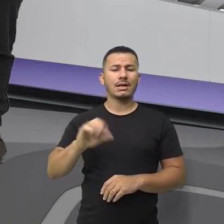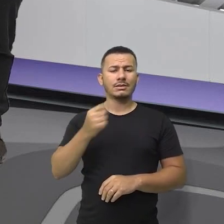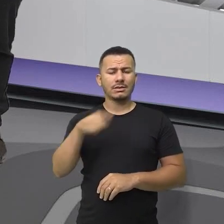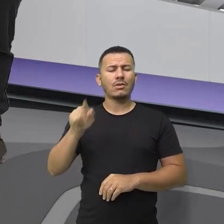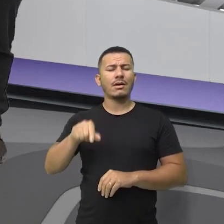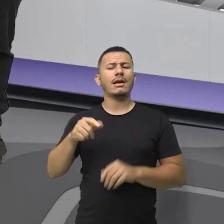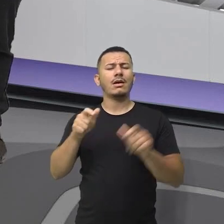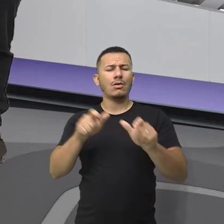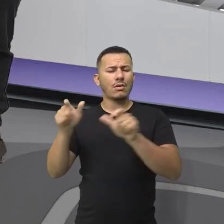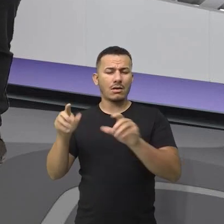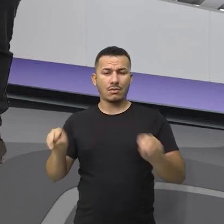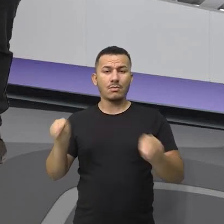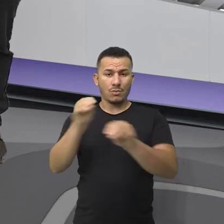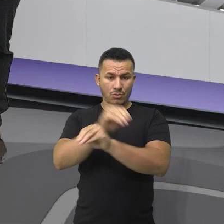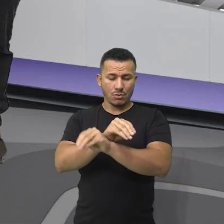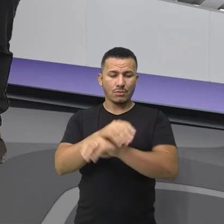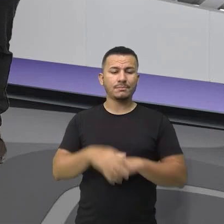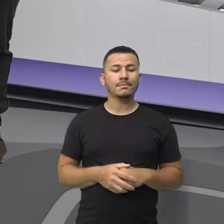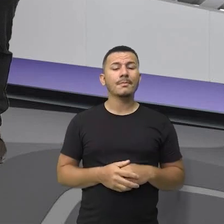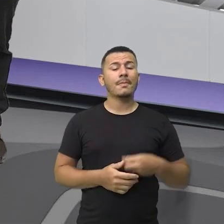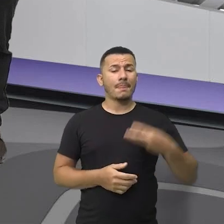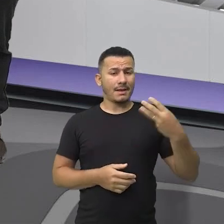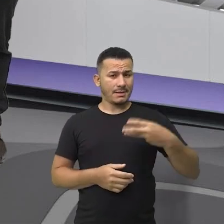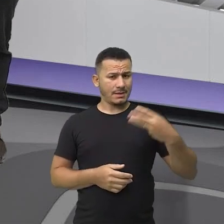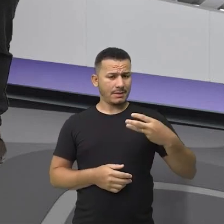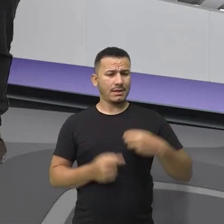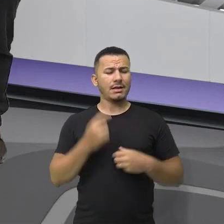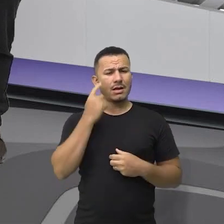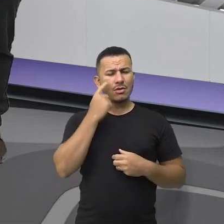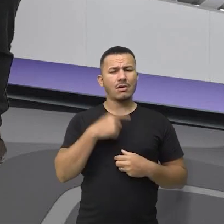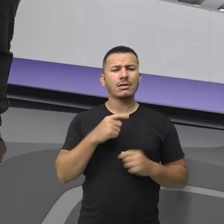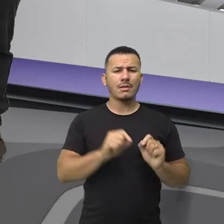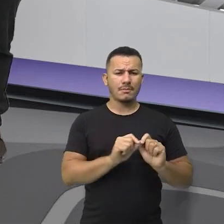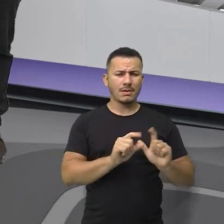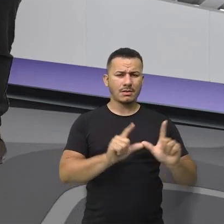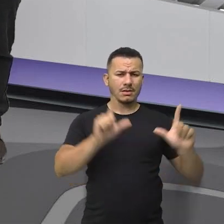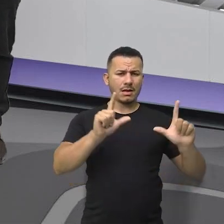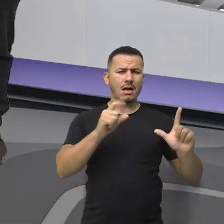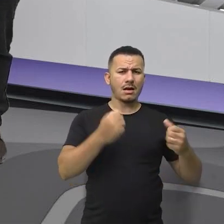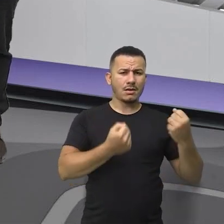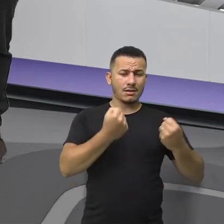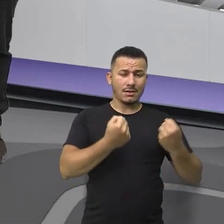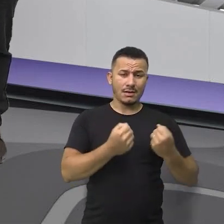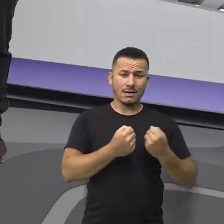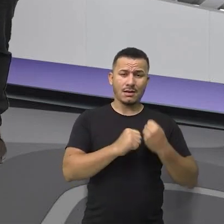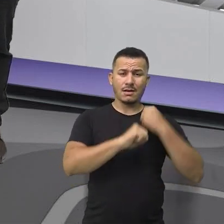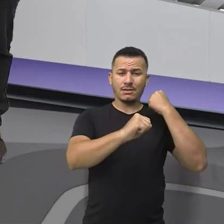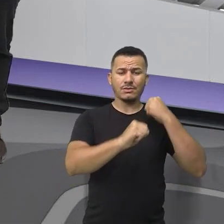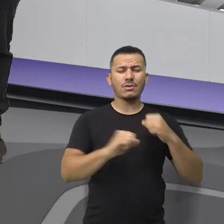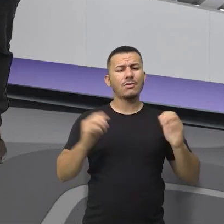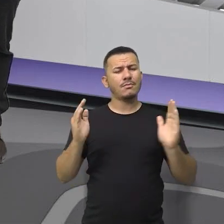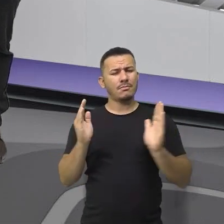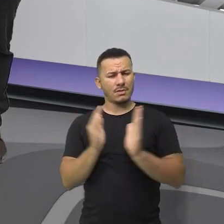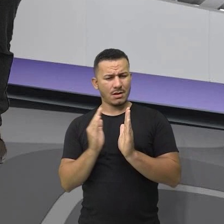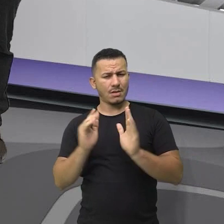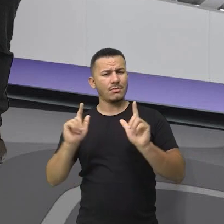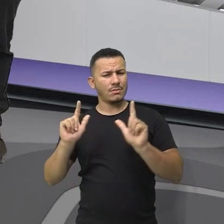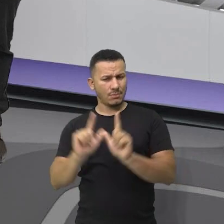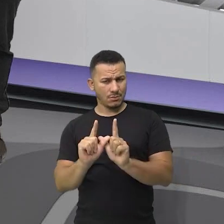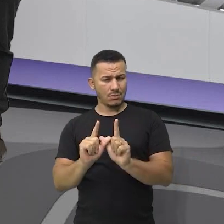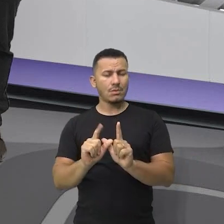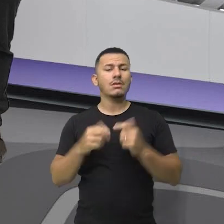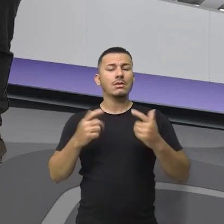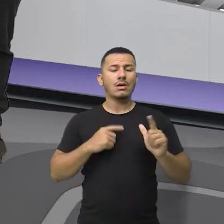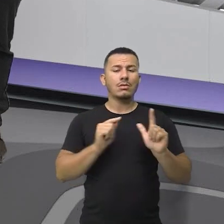posição. Acompanhe a terceira imagem. Tu tem um veículo grande e um veículo pequeno. Houve uma transformação geométrica nessa